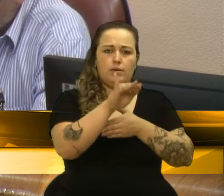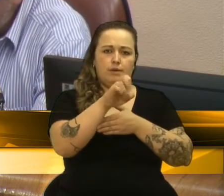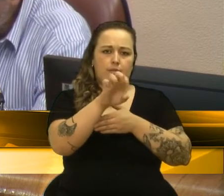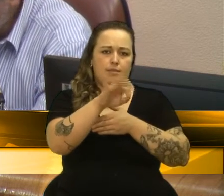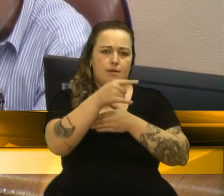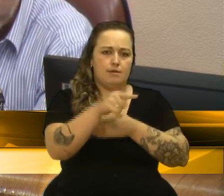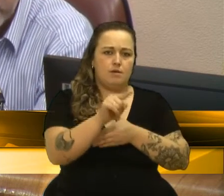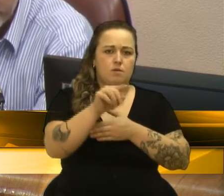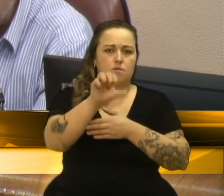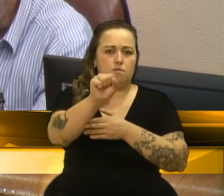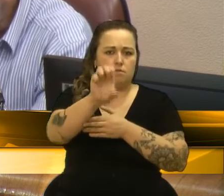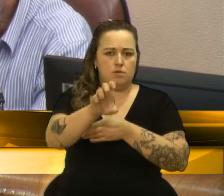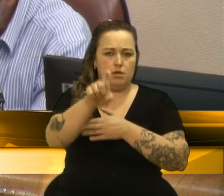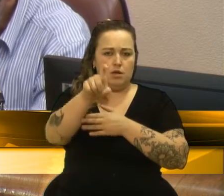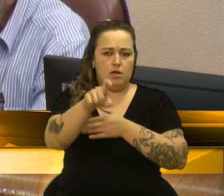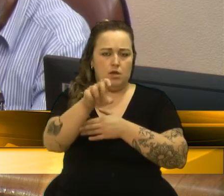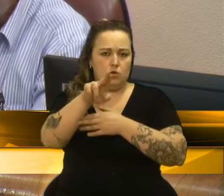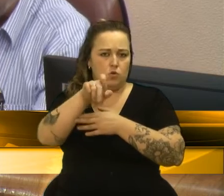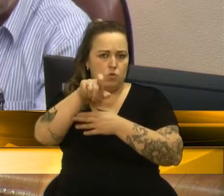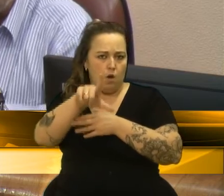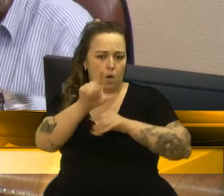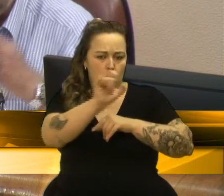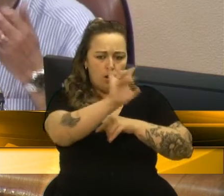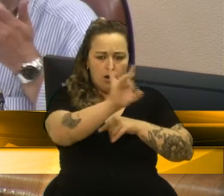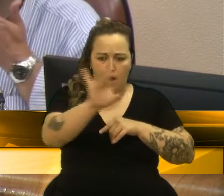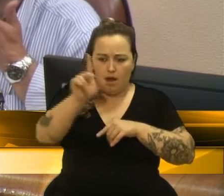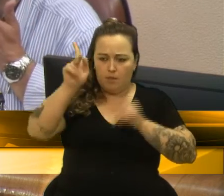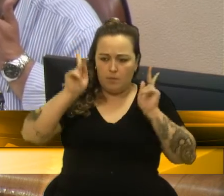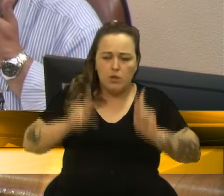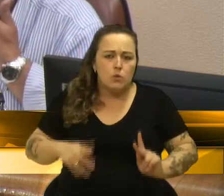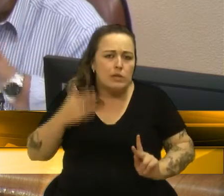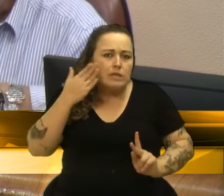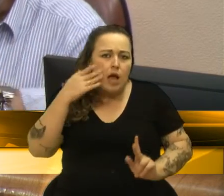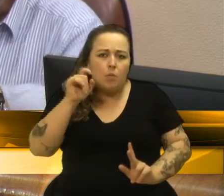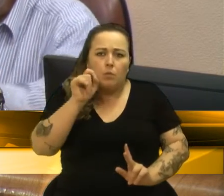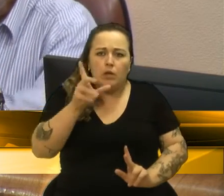historicamente convencionada como desejável. Por conseguinte,